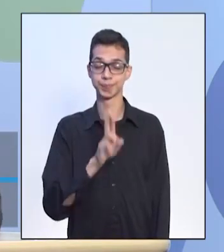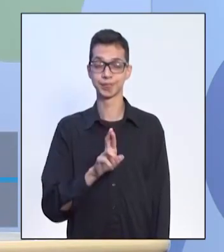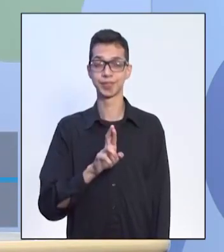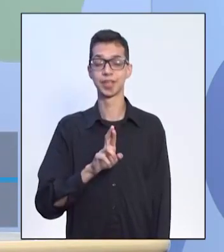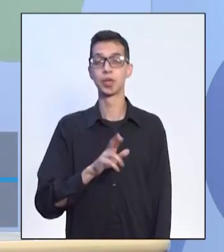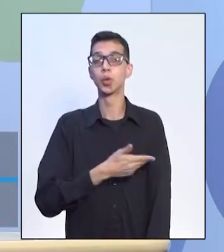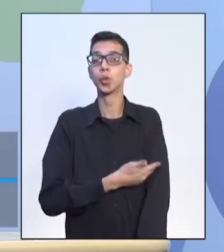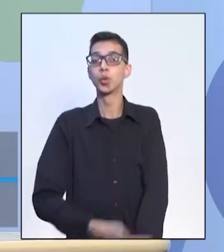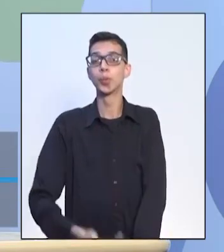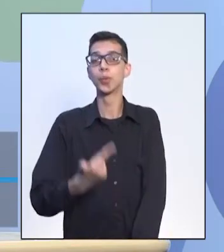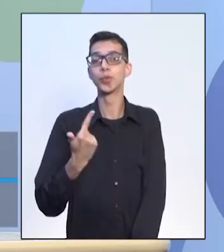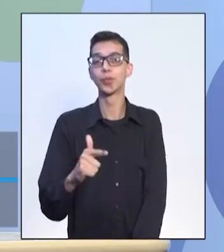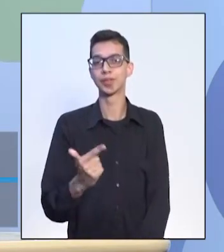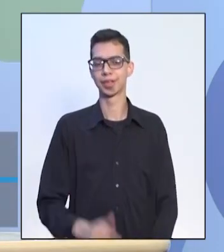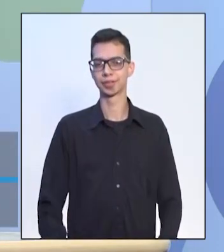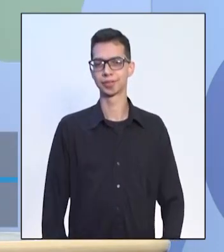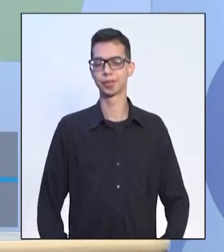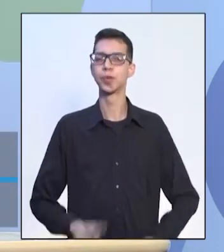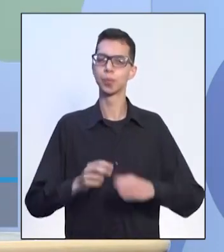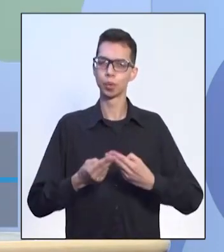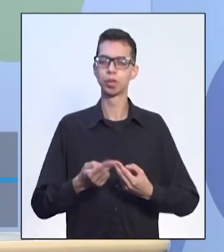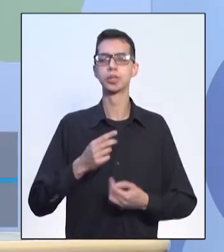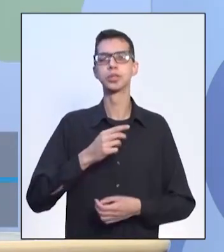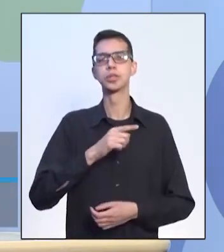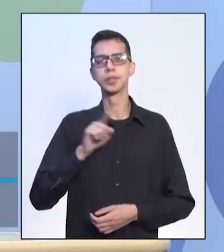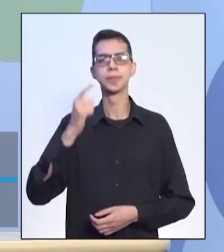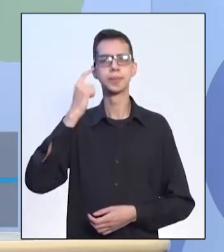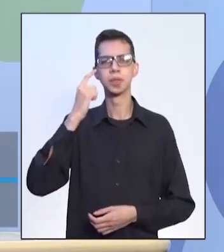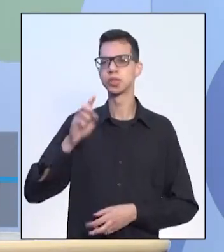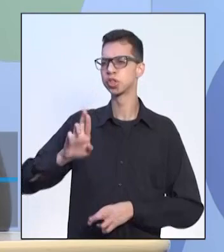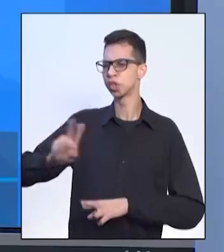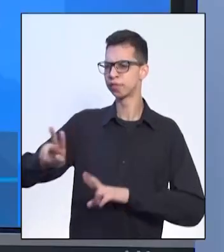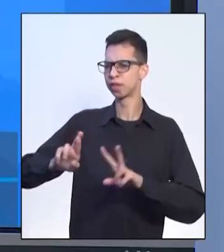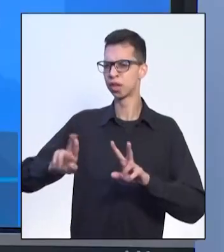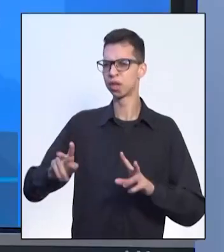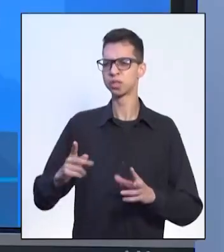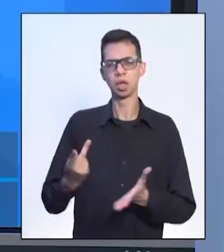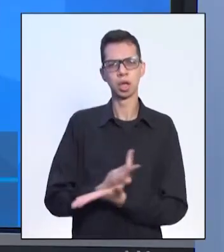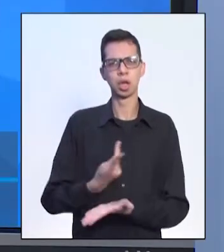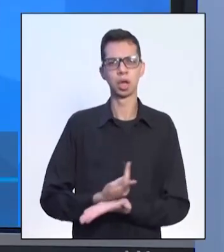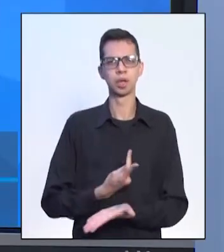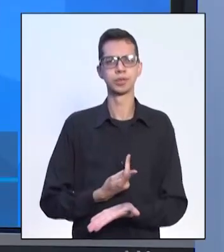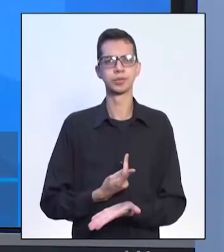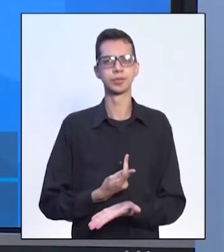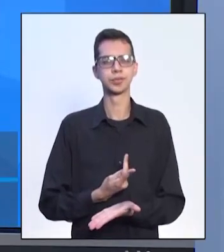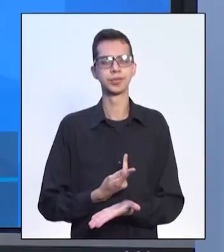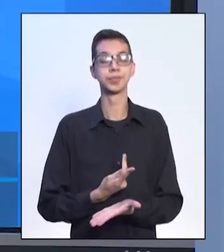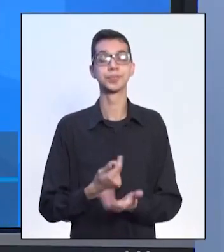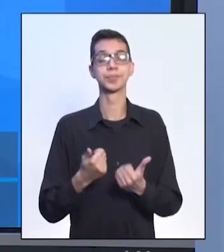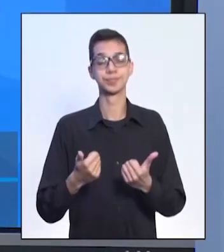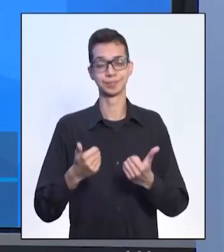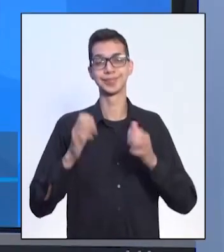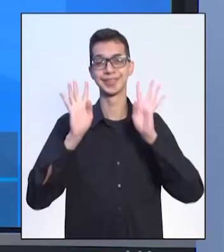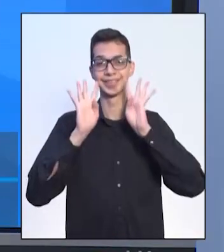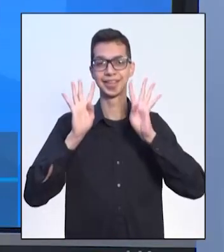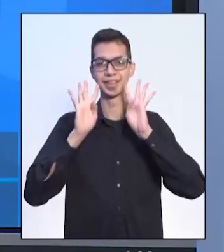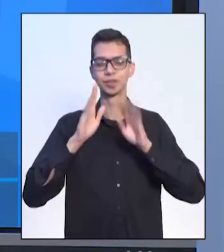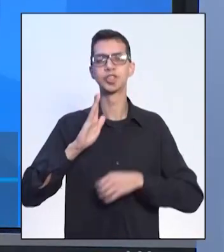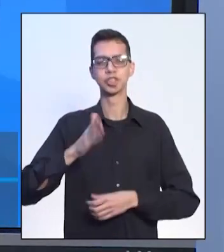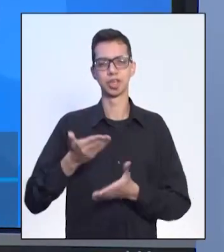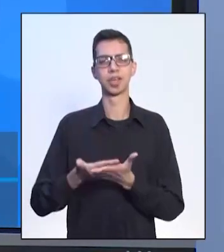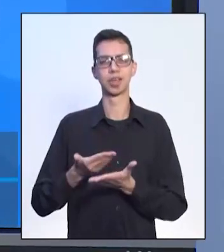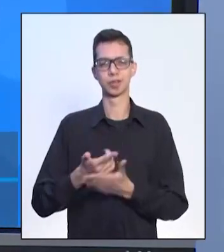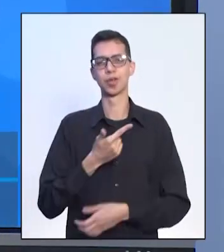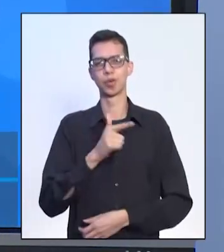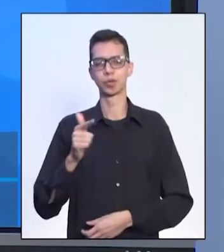isso, achamos que o diferente está errado. Muito legal, gente. A gente trabalhou isso em outras aulas, acho que até na segunda série,